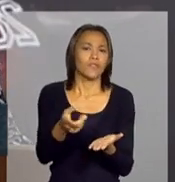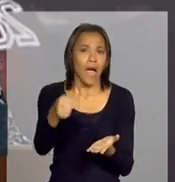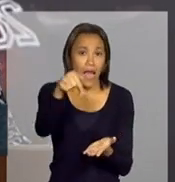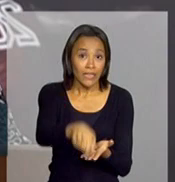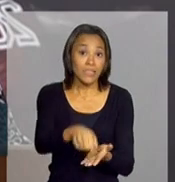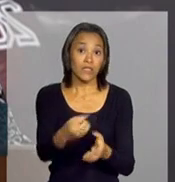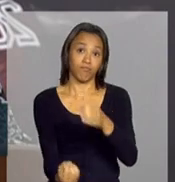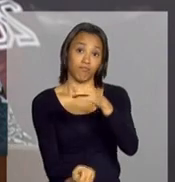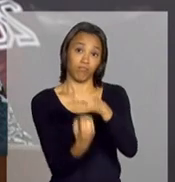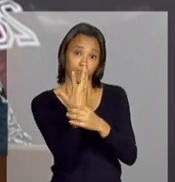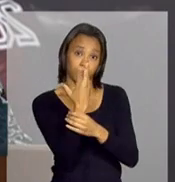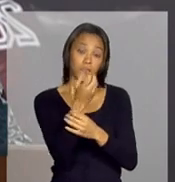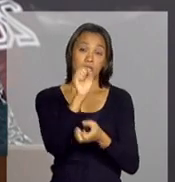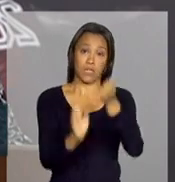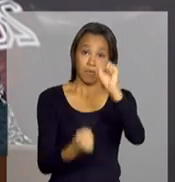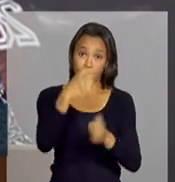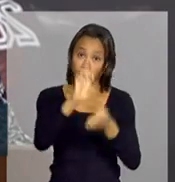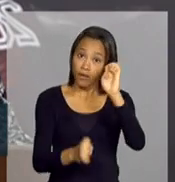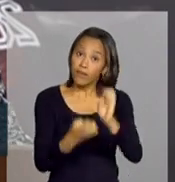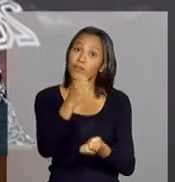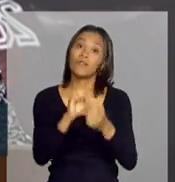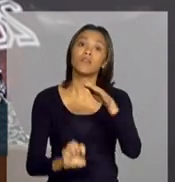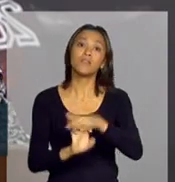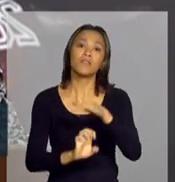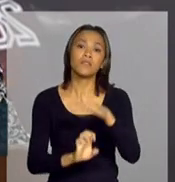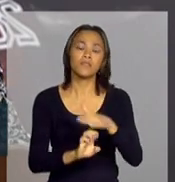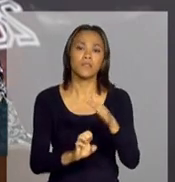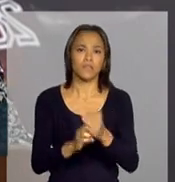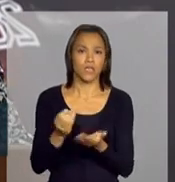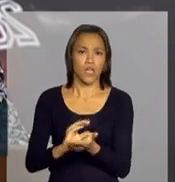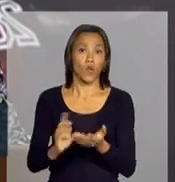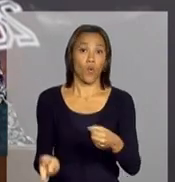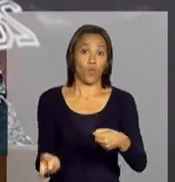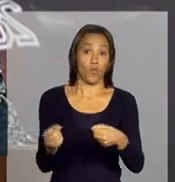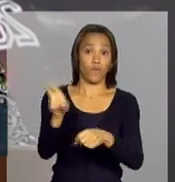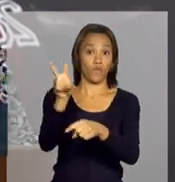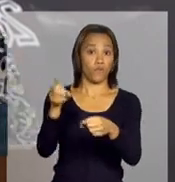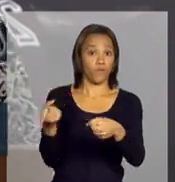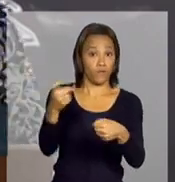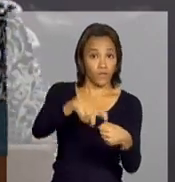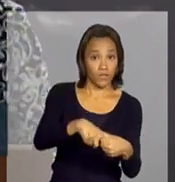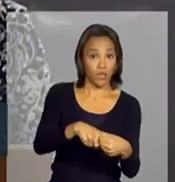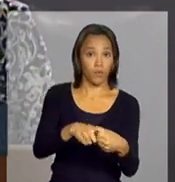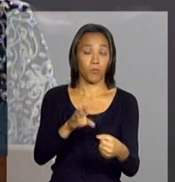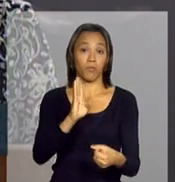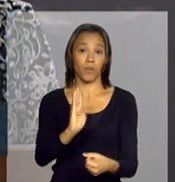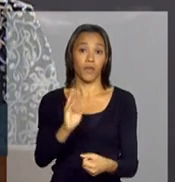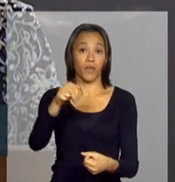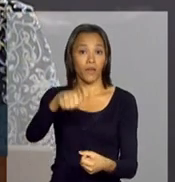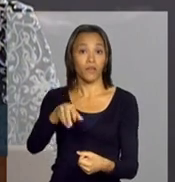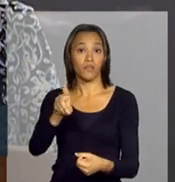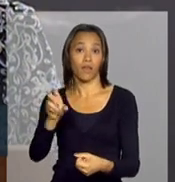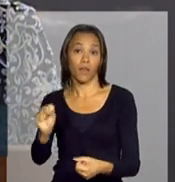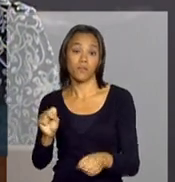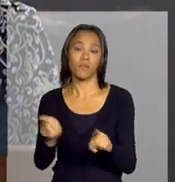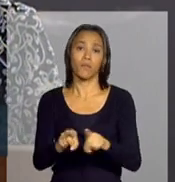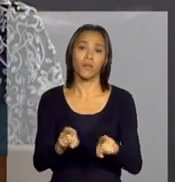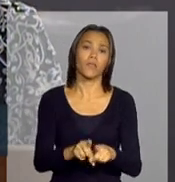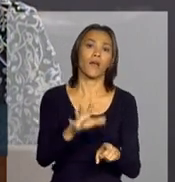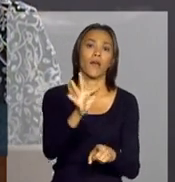aqui instaladas porio linhas de financiamento do BNDS e da